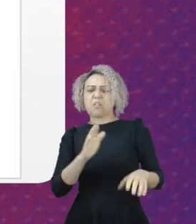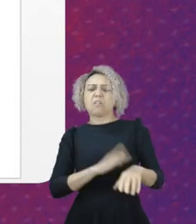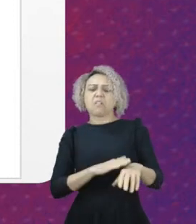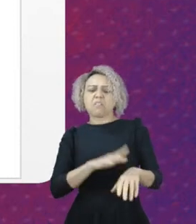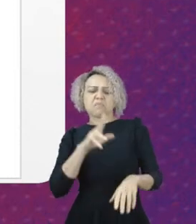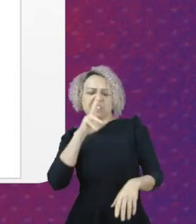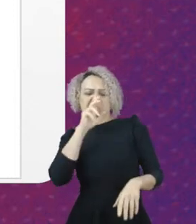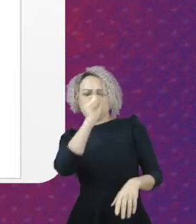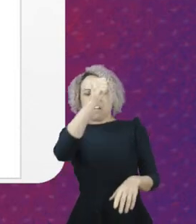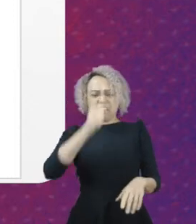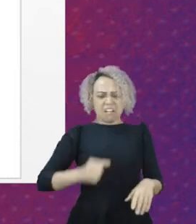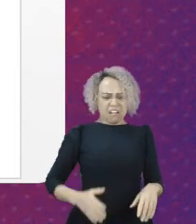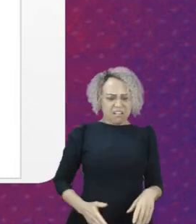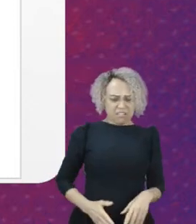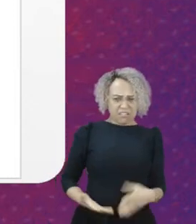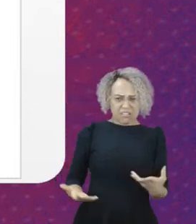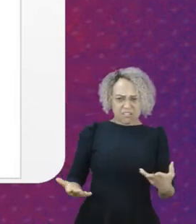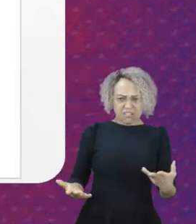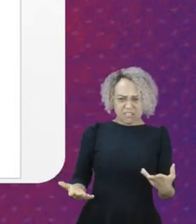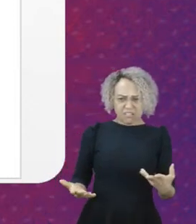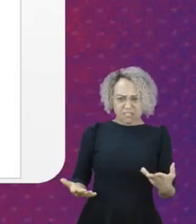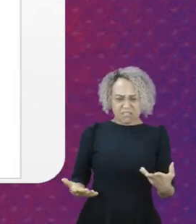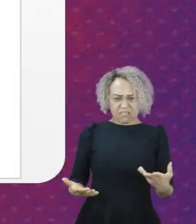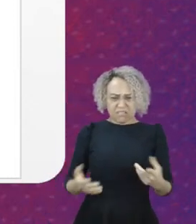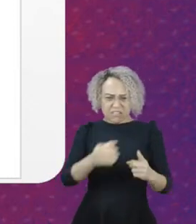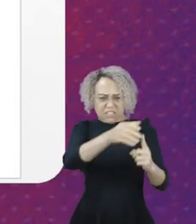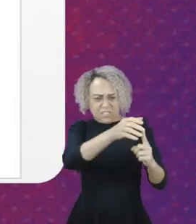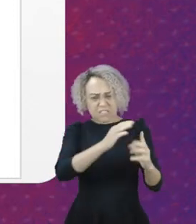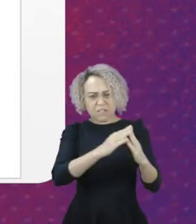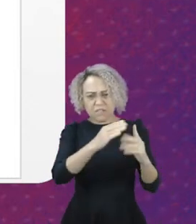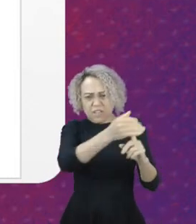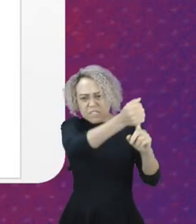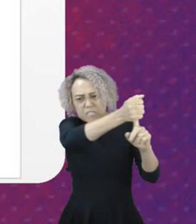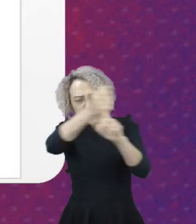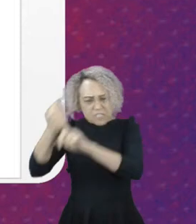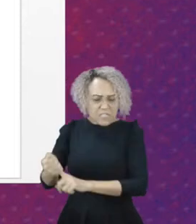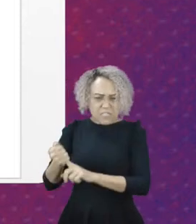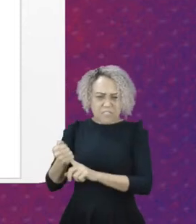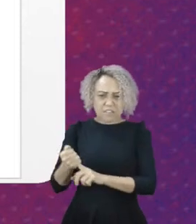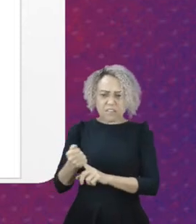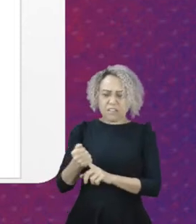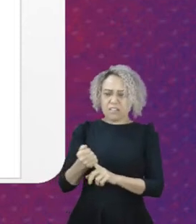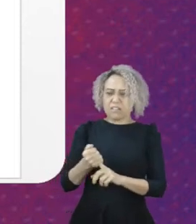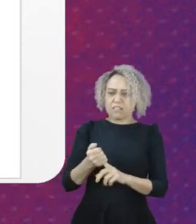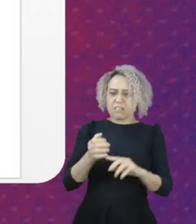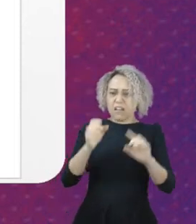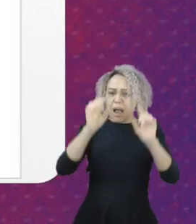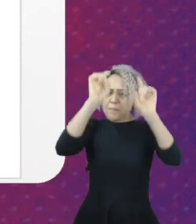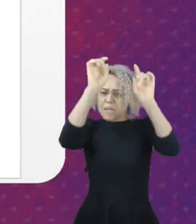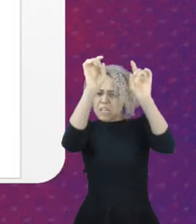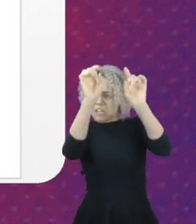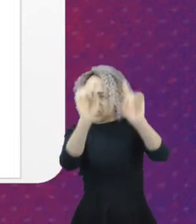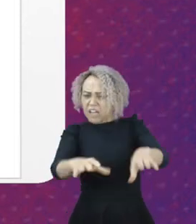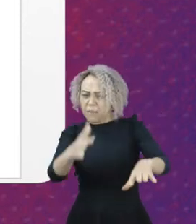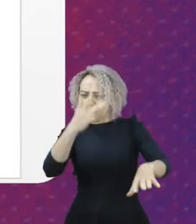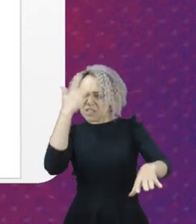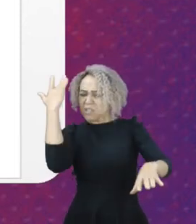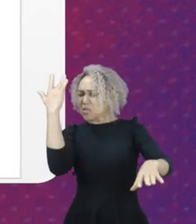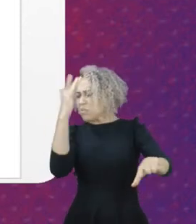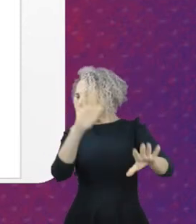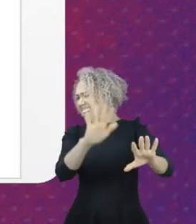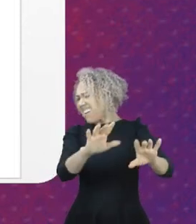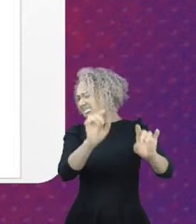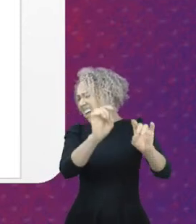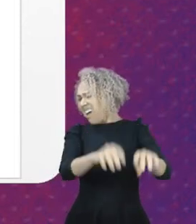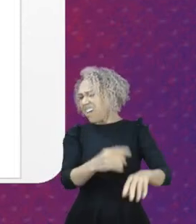sua sanidade, tirar de casa à força, abandonar em lugares desconhecidos, danos à integridade